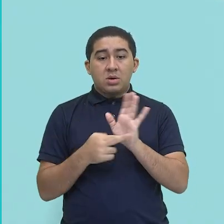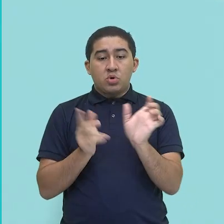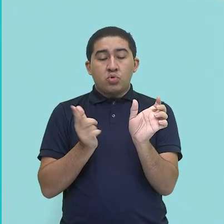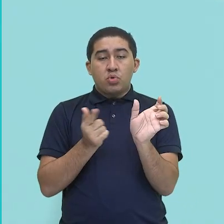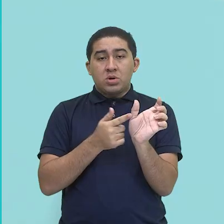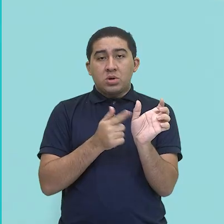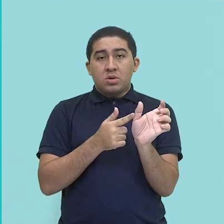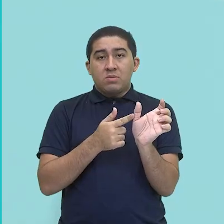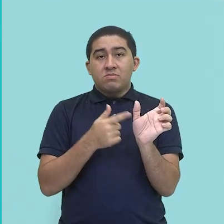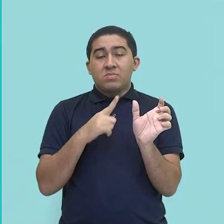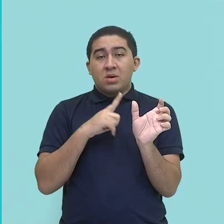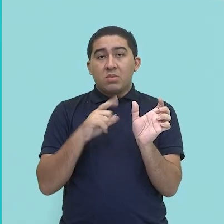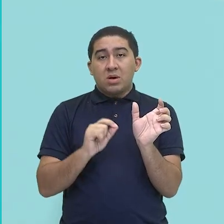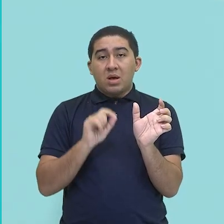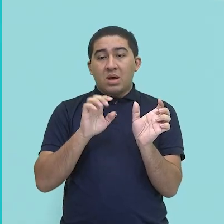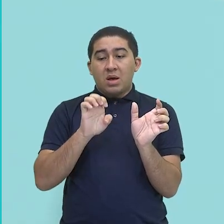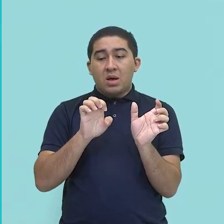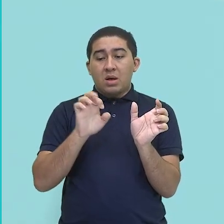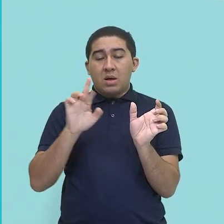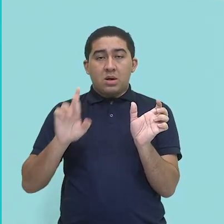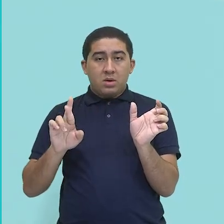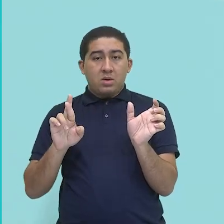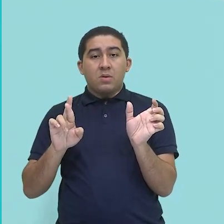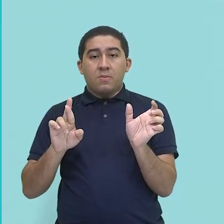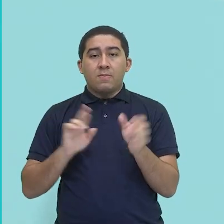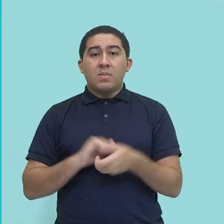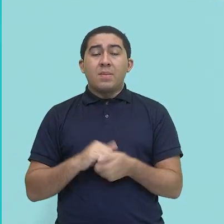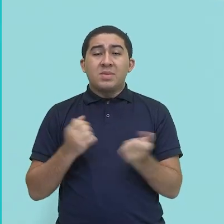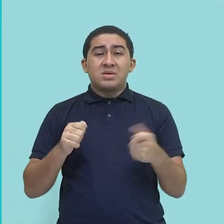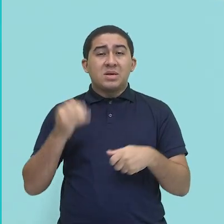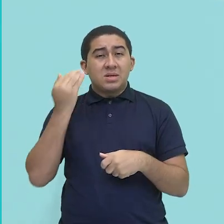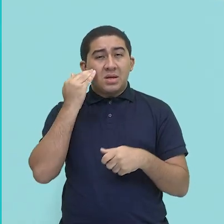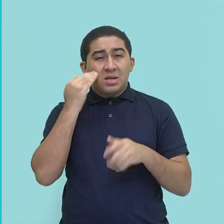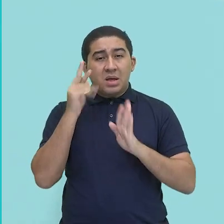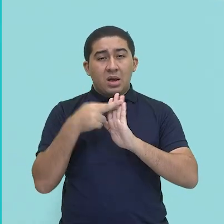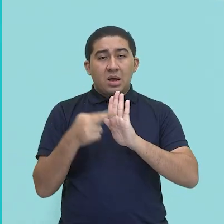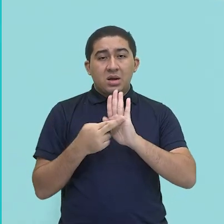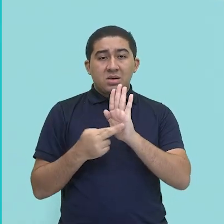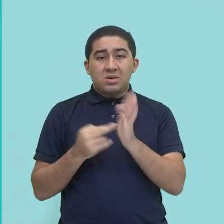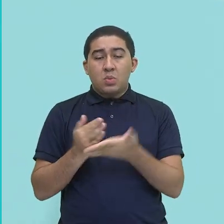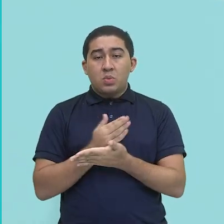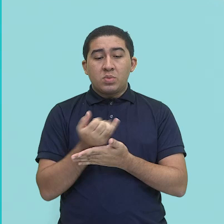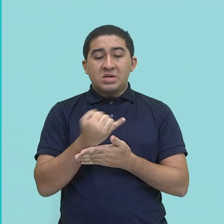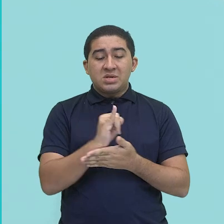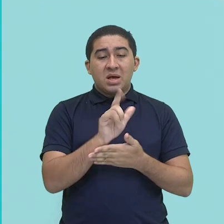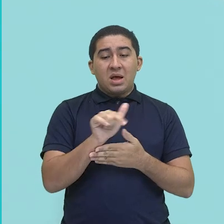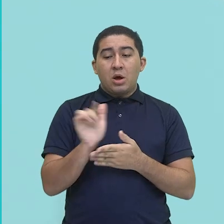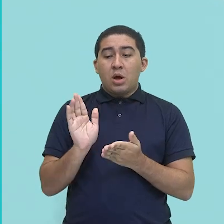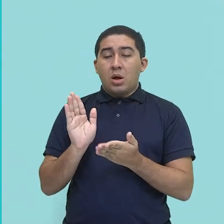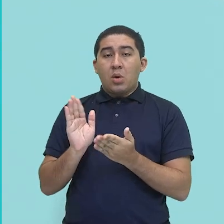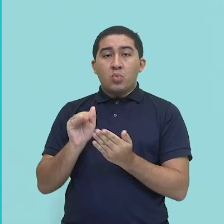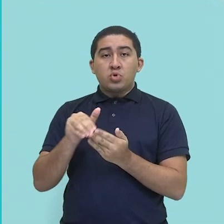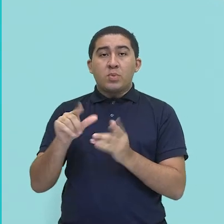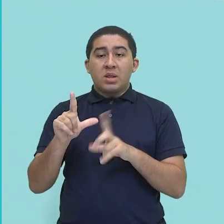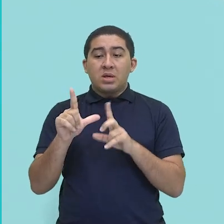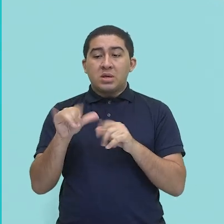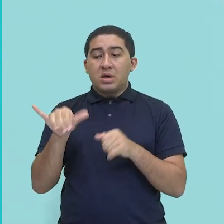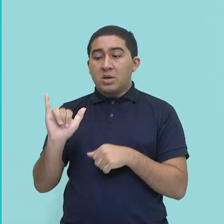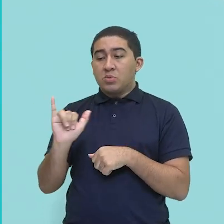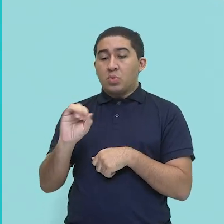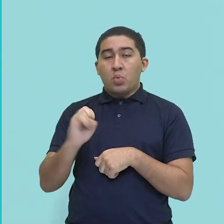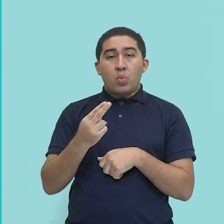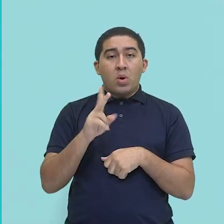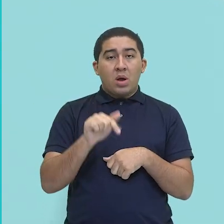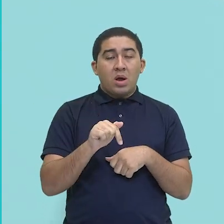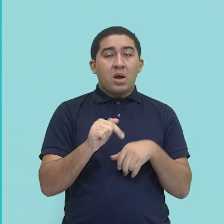regra, ele vai ter terminação em ER. Aí a gente precisa definir algumas regrinhas, se ele termina em Y, se ele tem terminação em